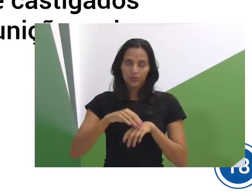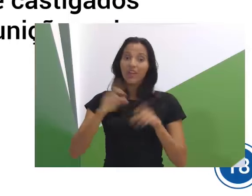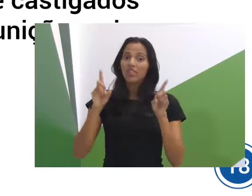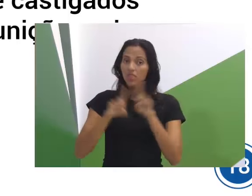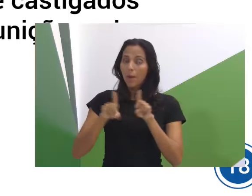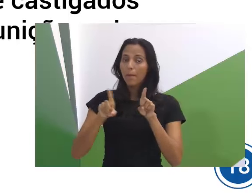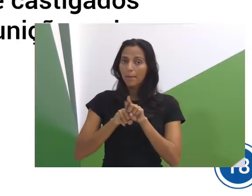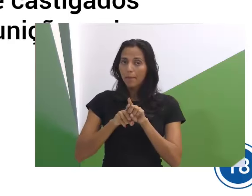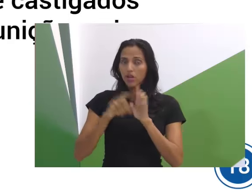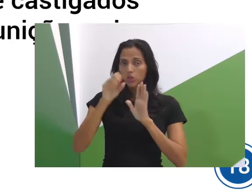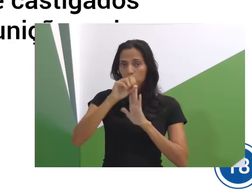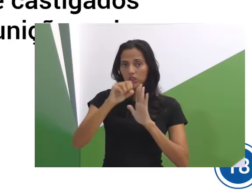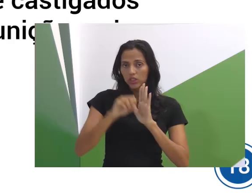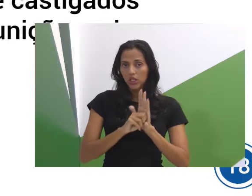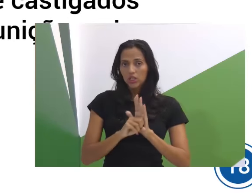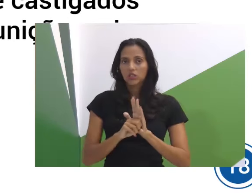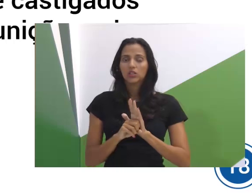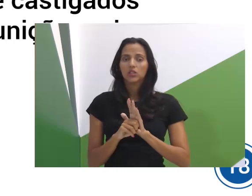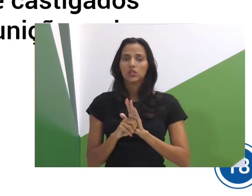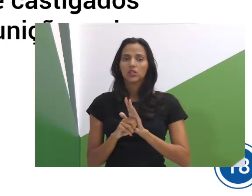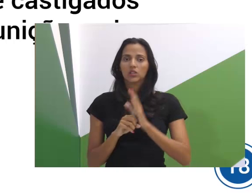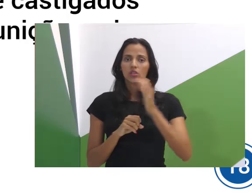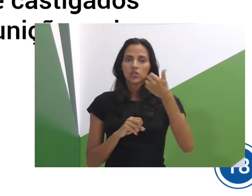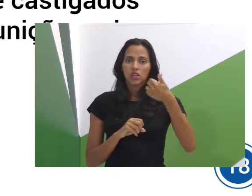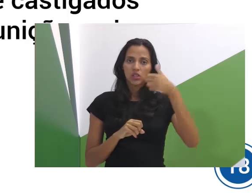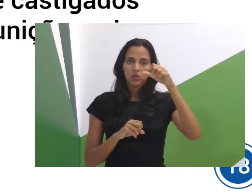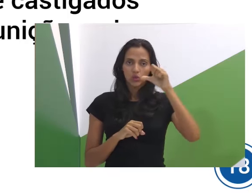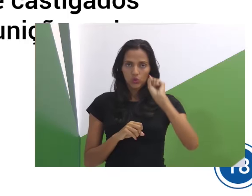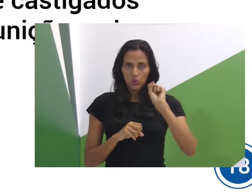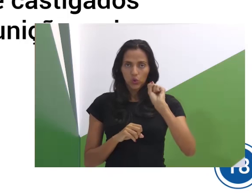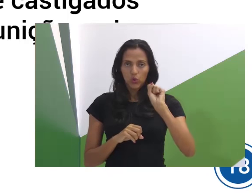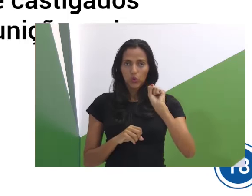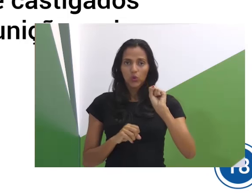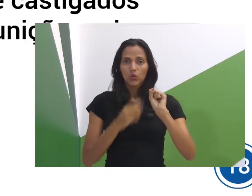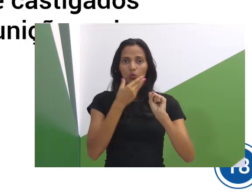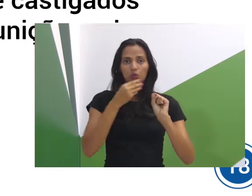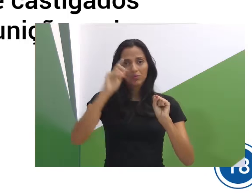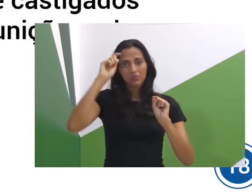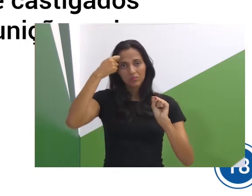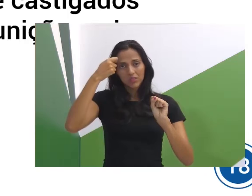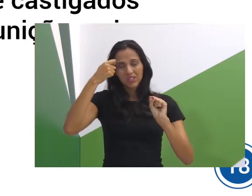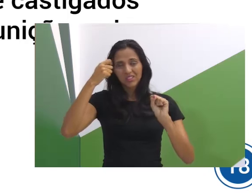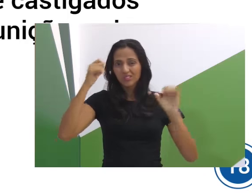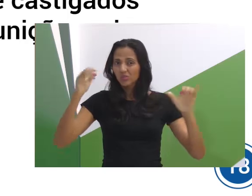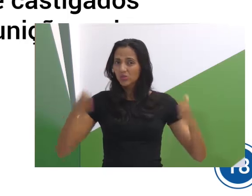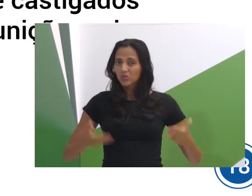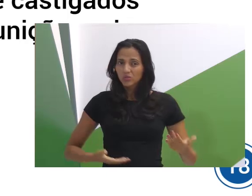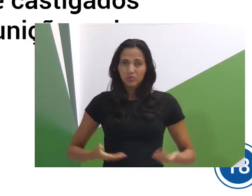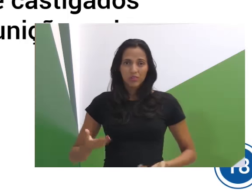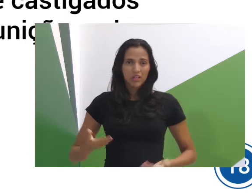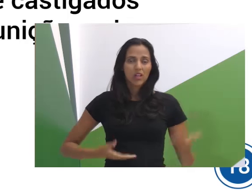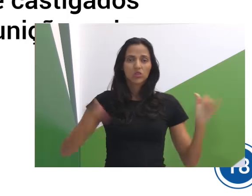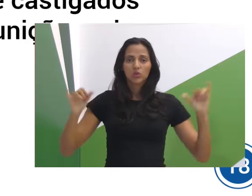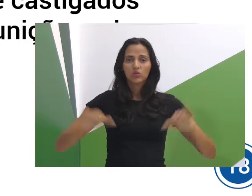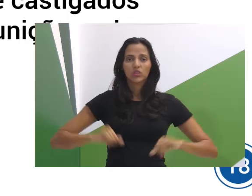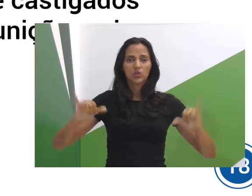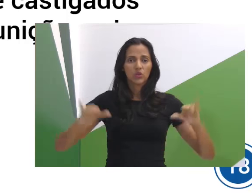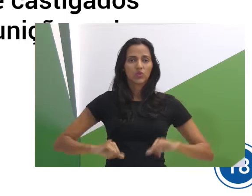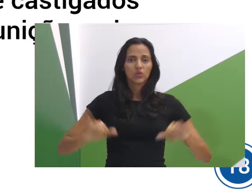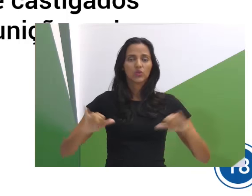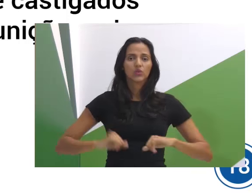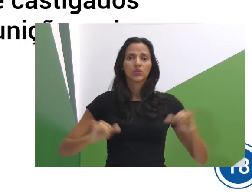a partir do século XVIII, os escravos eram tratados da pior forma possível. Trabalhavam muito de sol a sol, recebendo